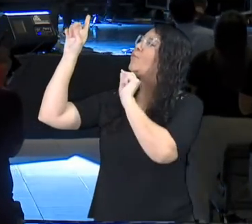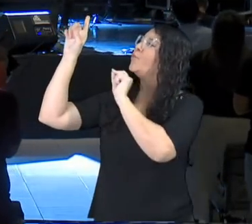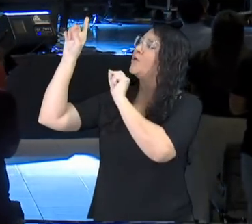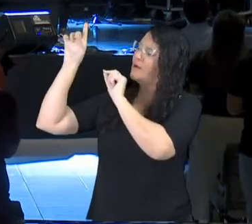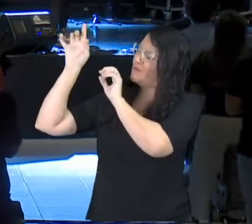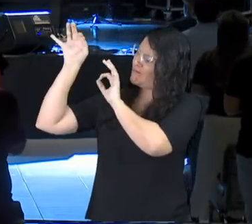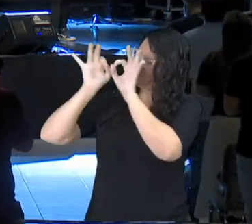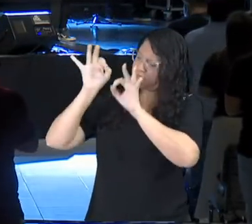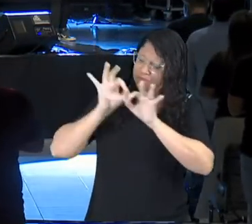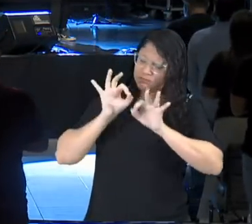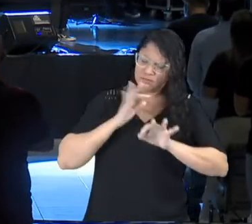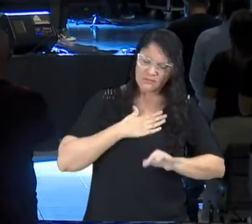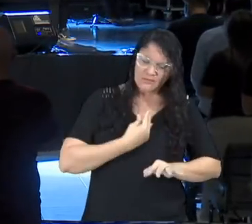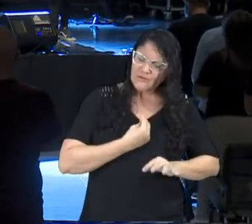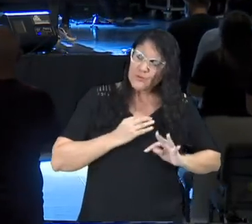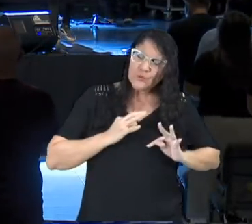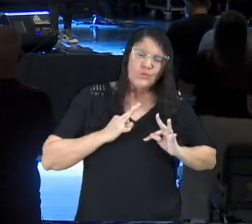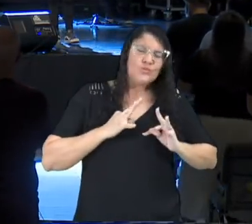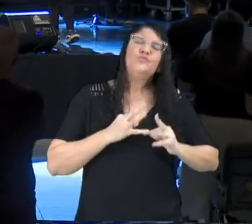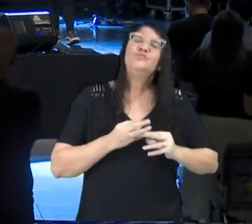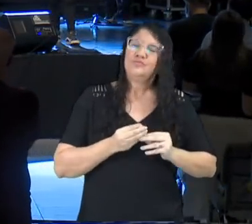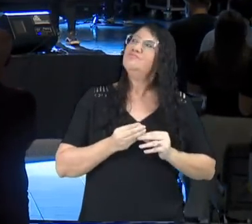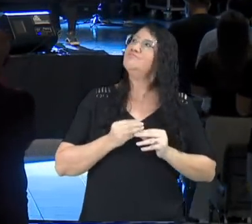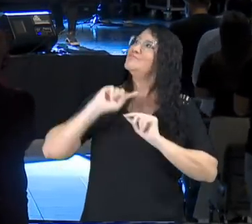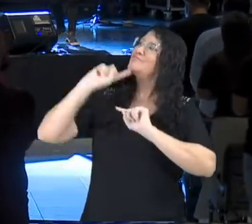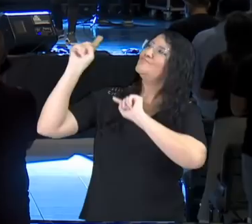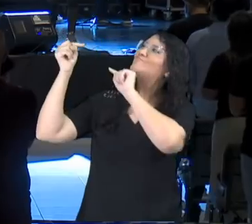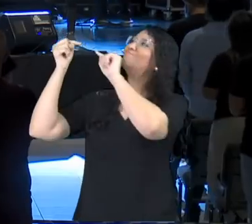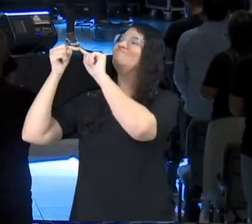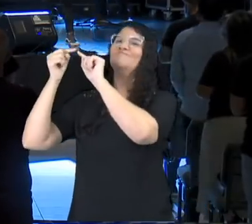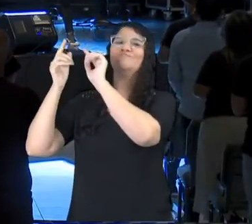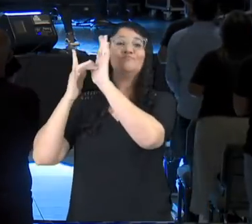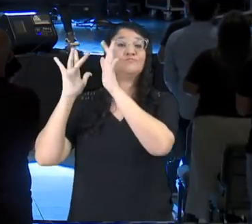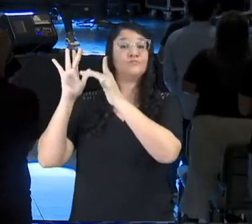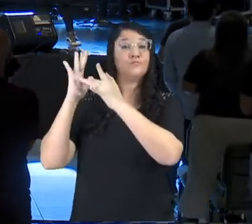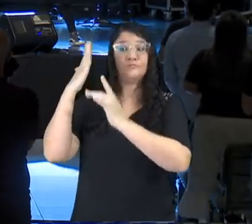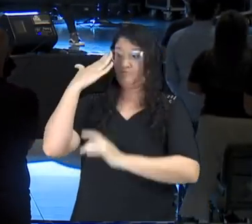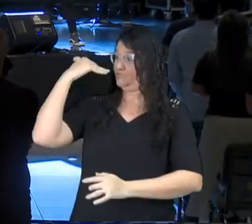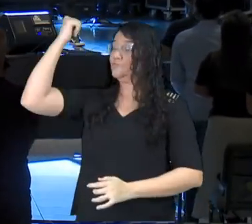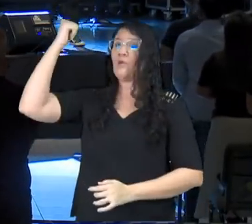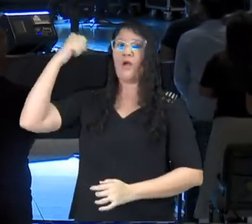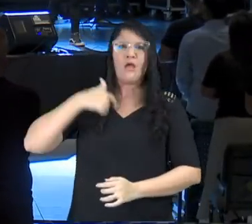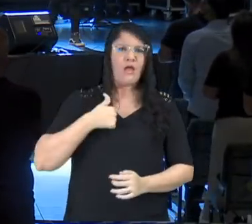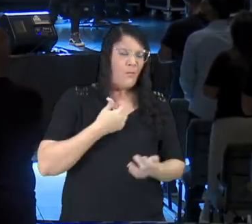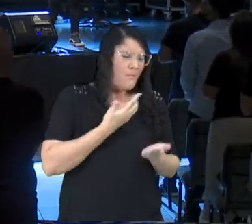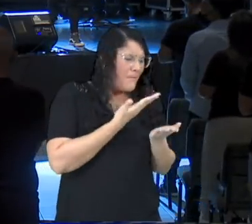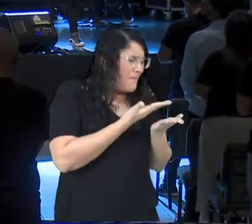nos resgatasse quando estávamos perdidos, Senhor, chamássemos pelo teu nome. Aleluia.